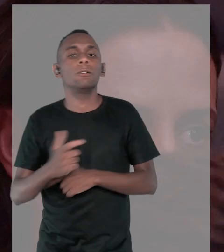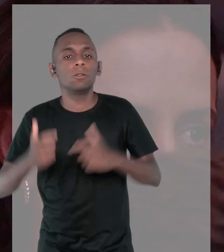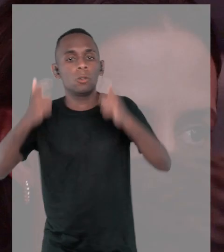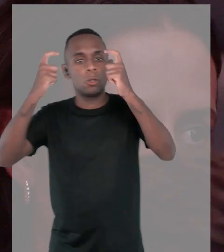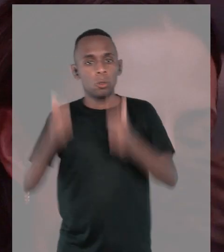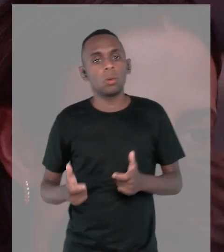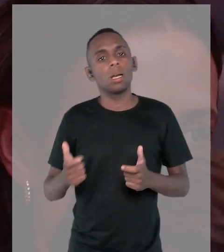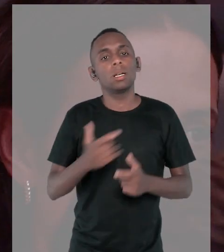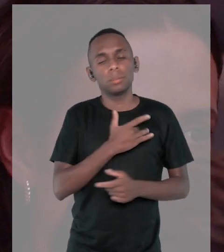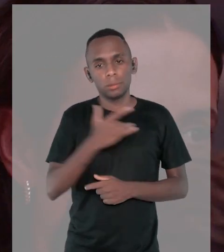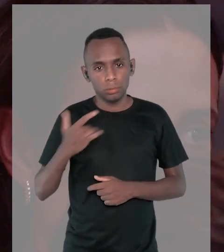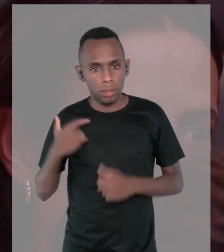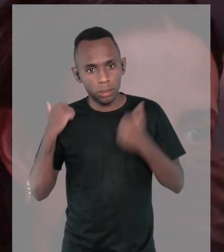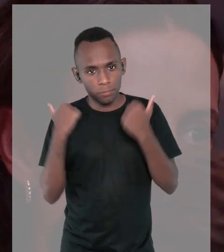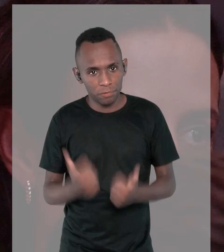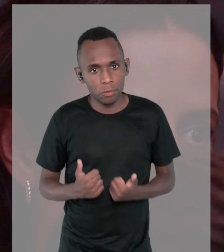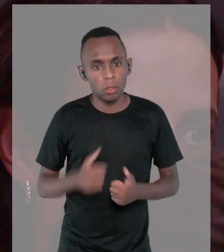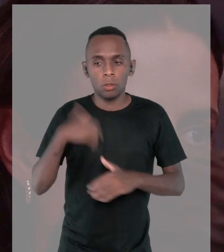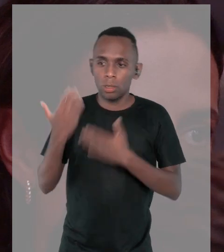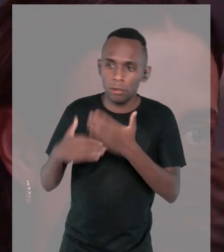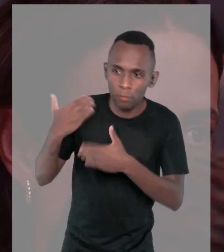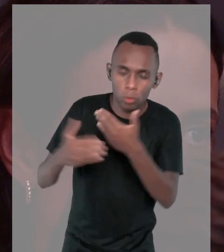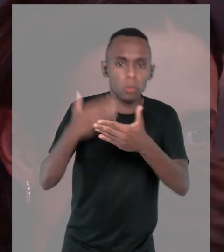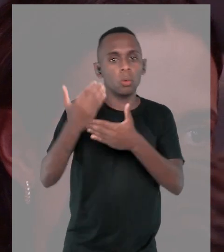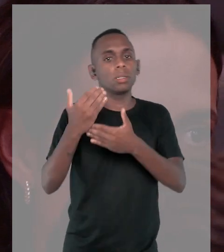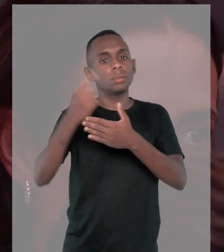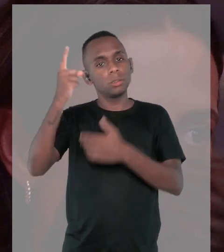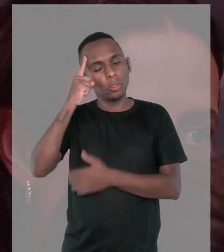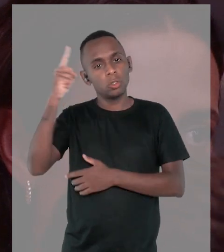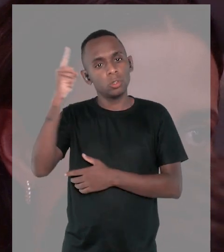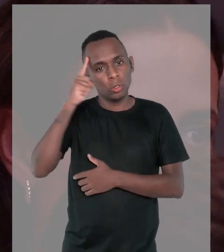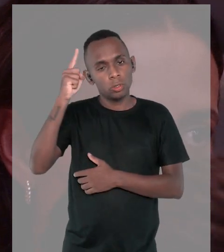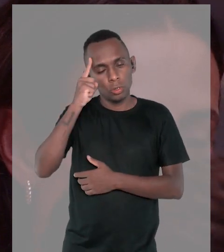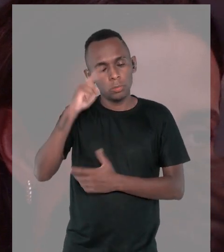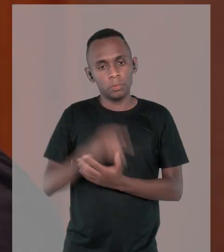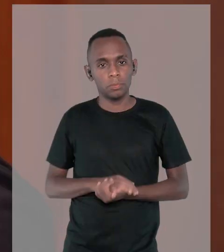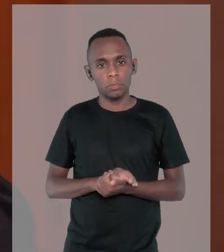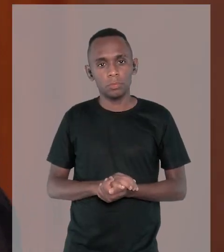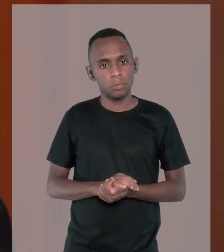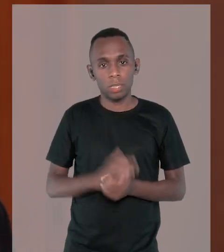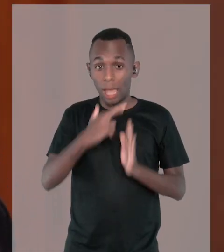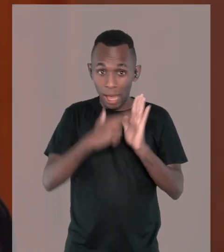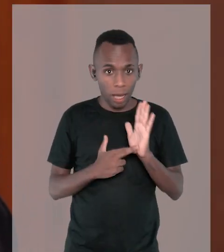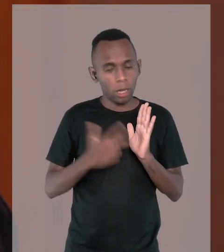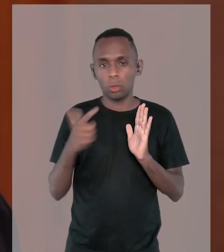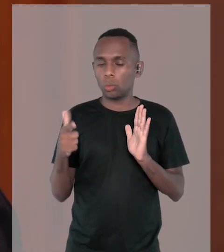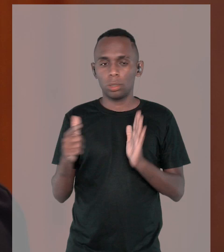ambiente saudável que evolui dia a dia. E não tem